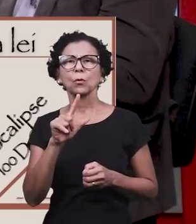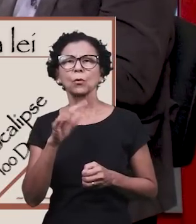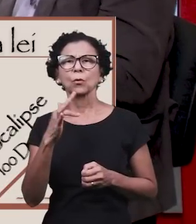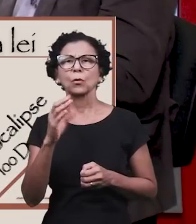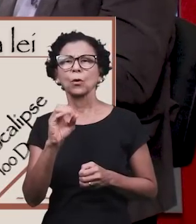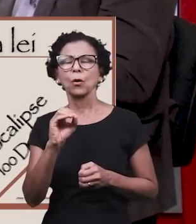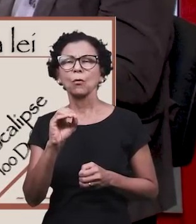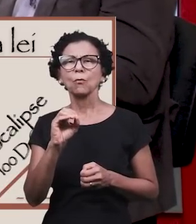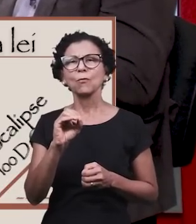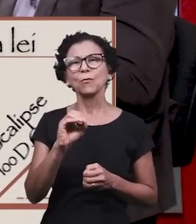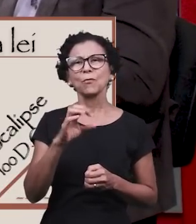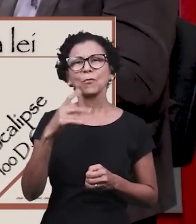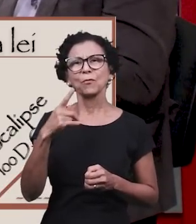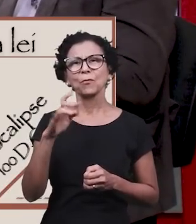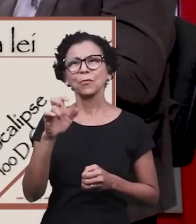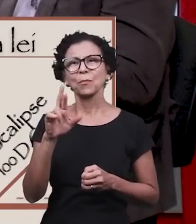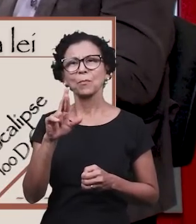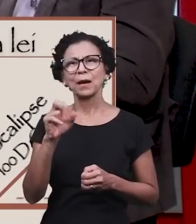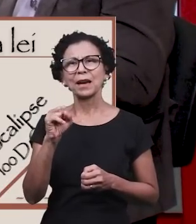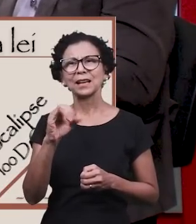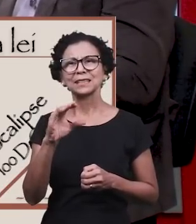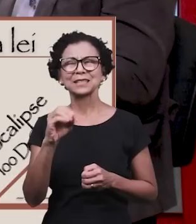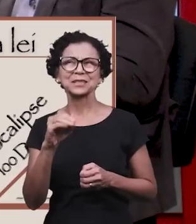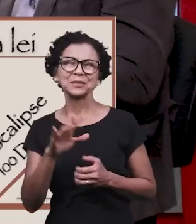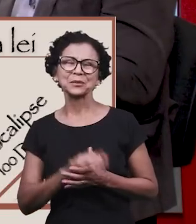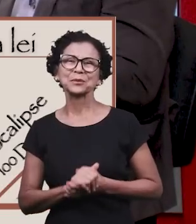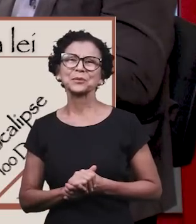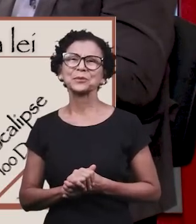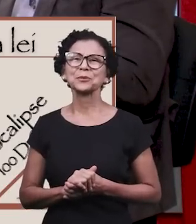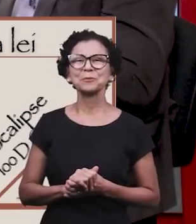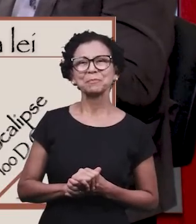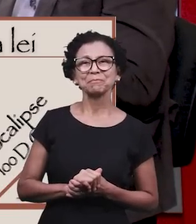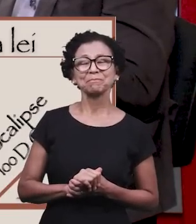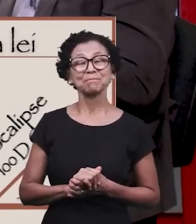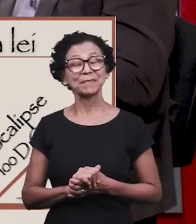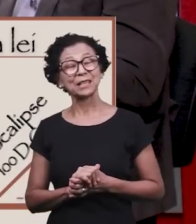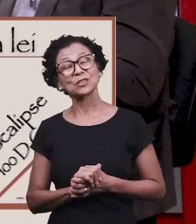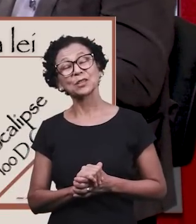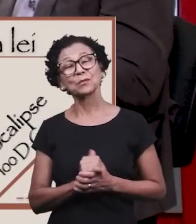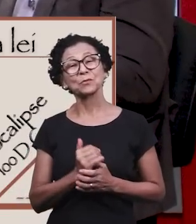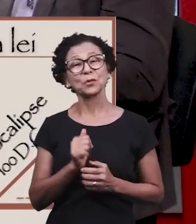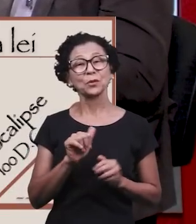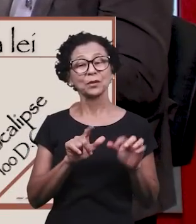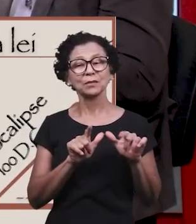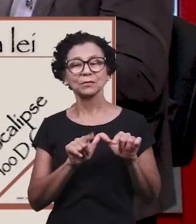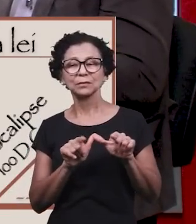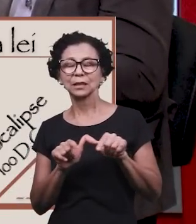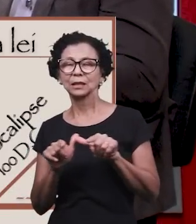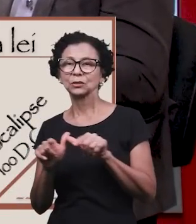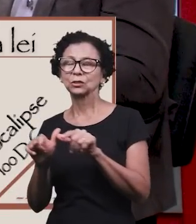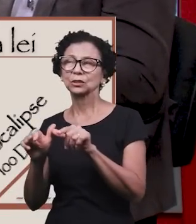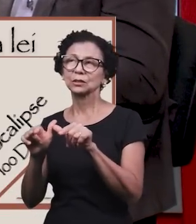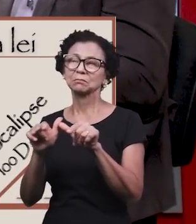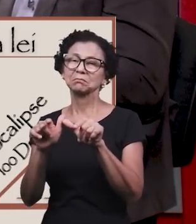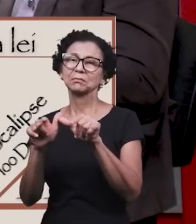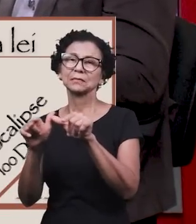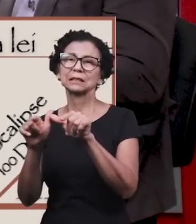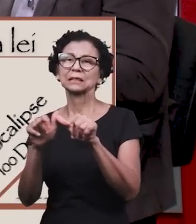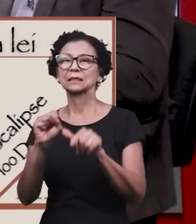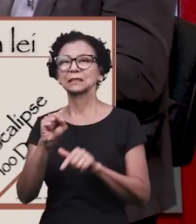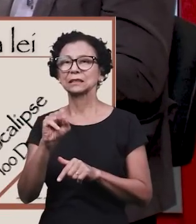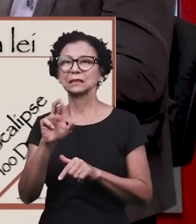de distância entre Abraão e Moisés. E até... Pode falar, pastor. Não, amém. Eu só ia dizer que